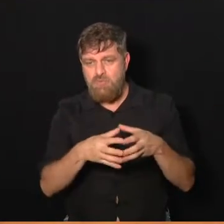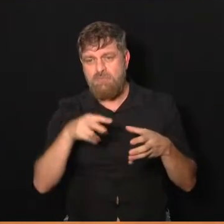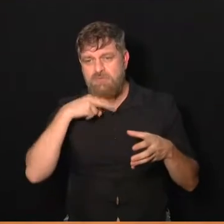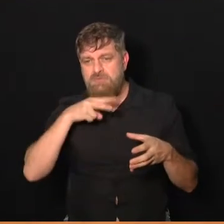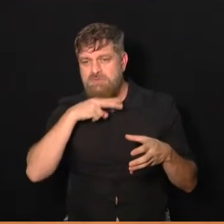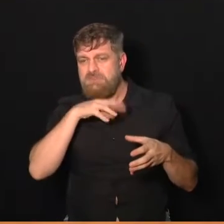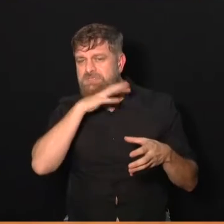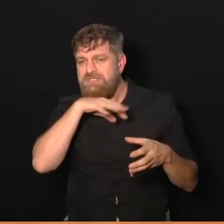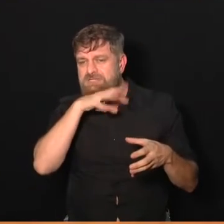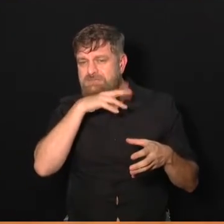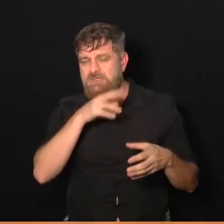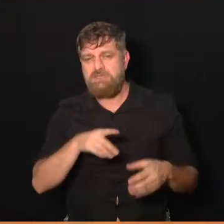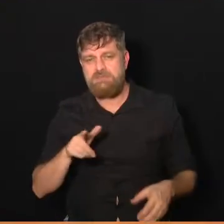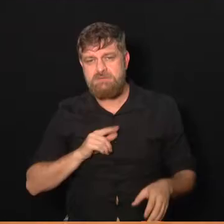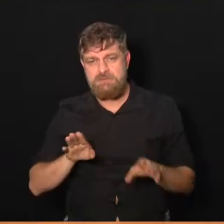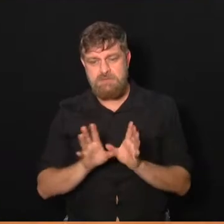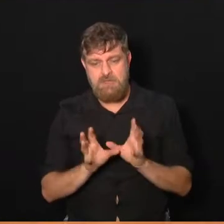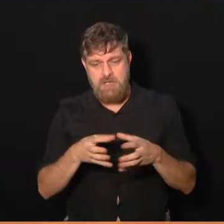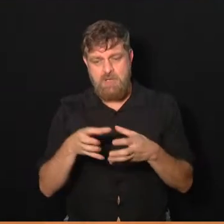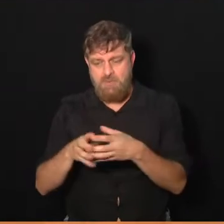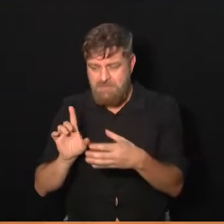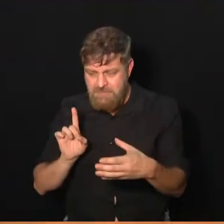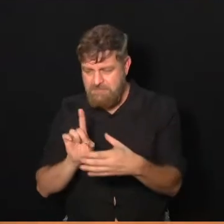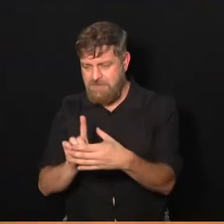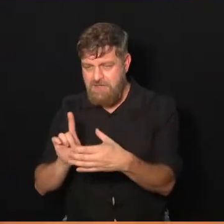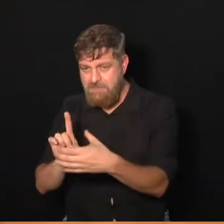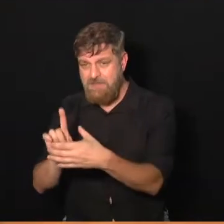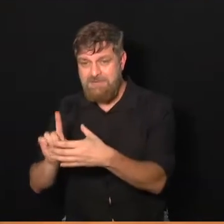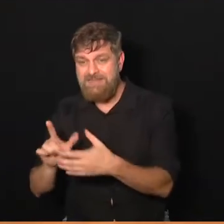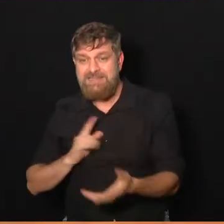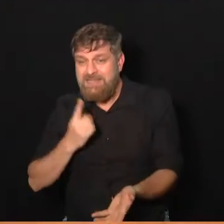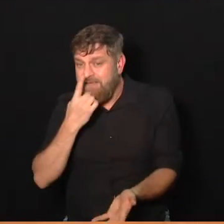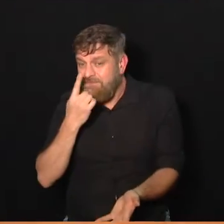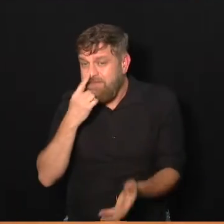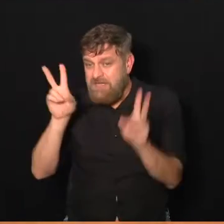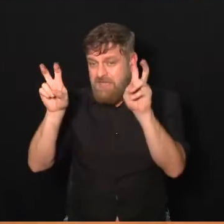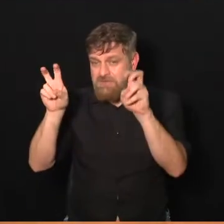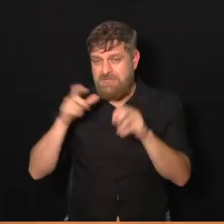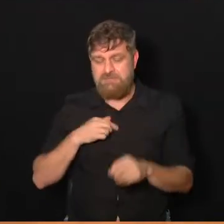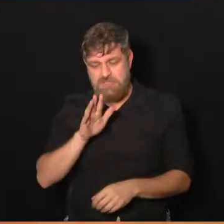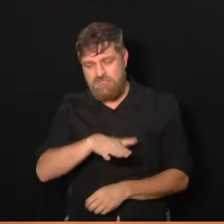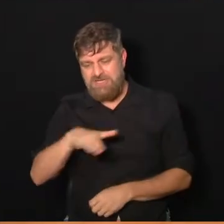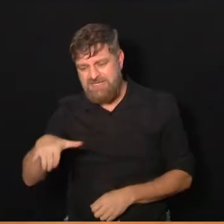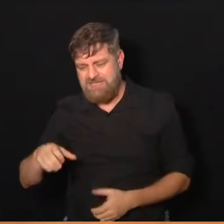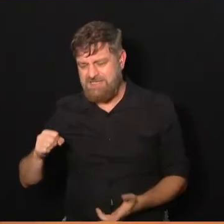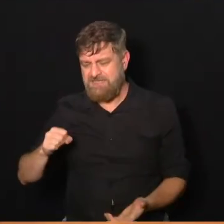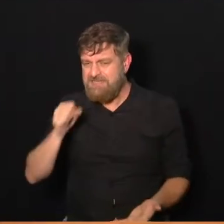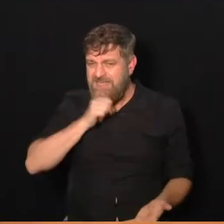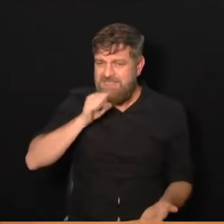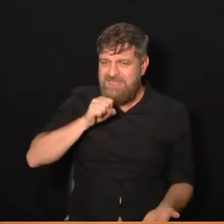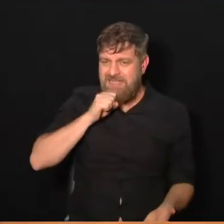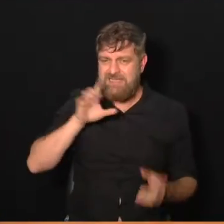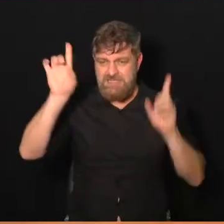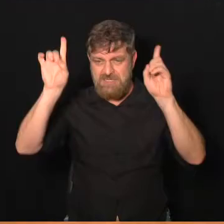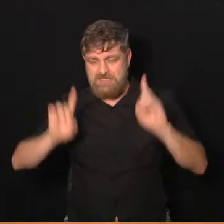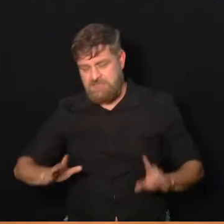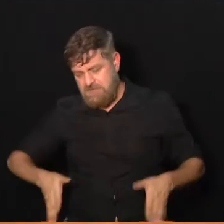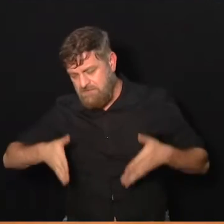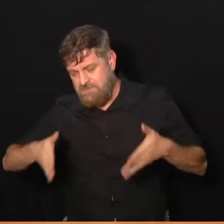Animais, participem nas outras que você tem mais afinidade. É de criança, de idoso, de